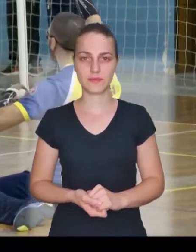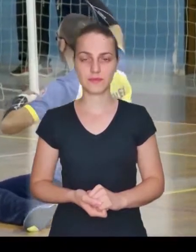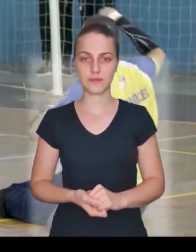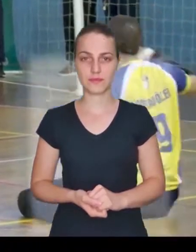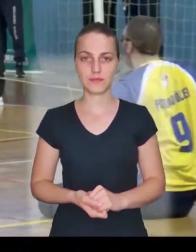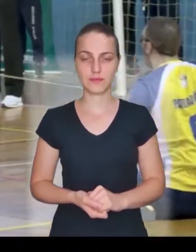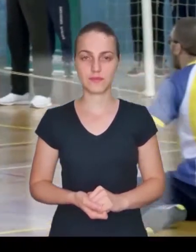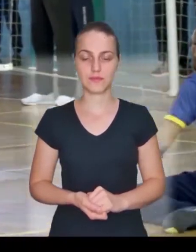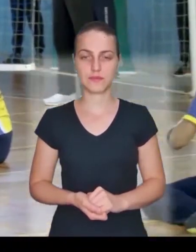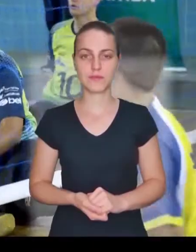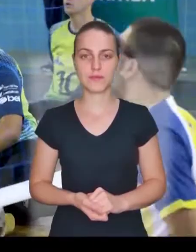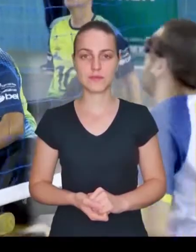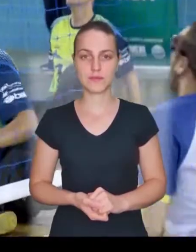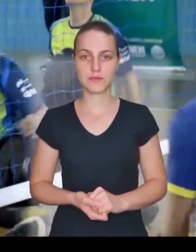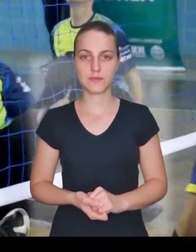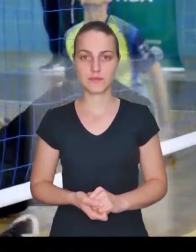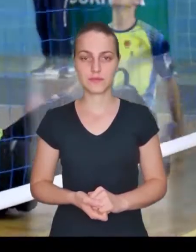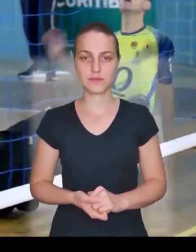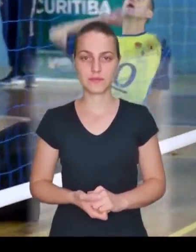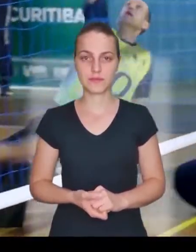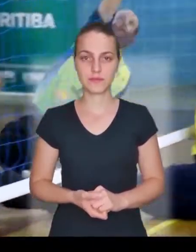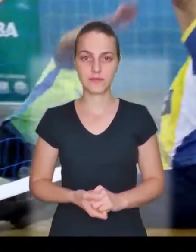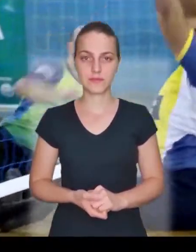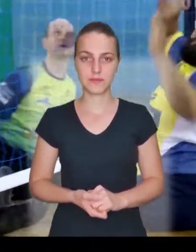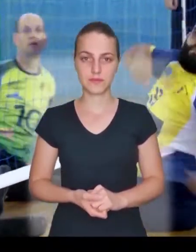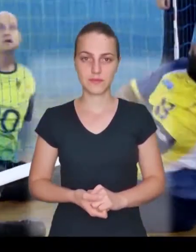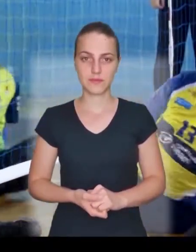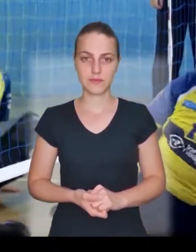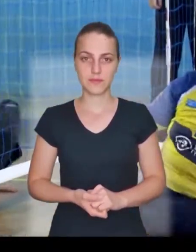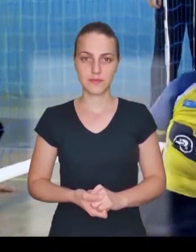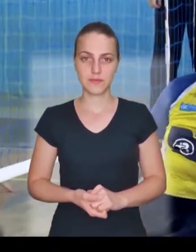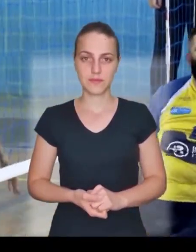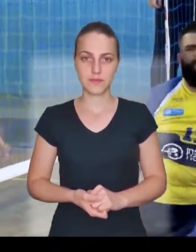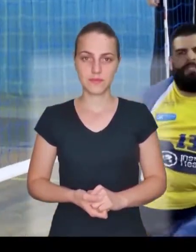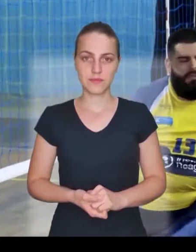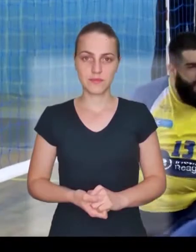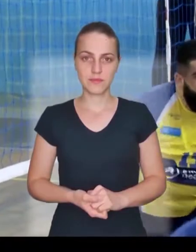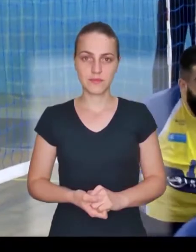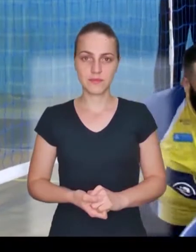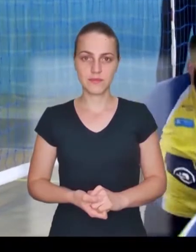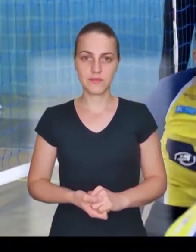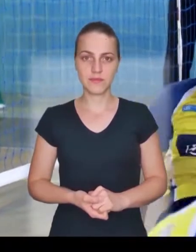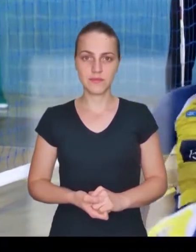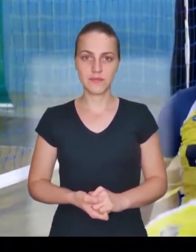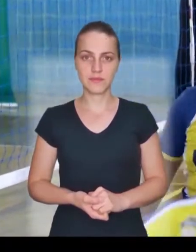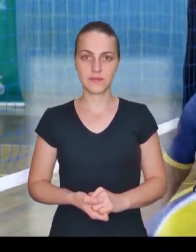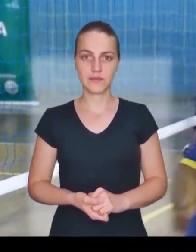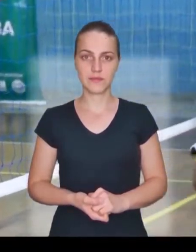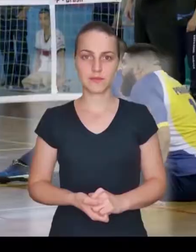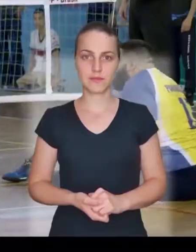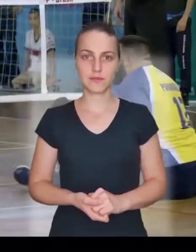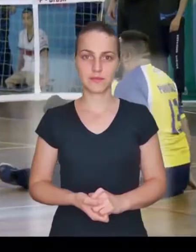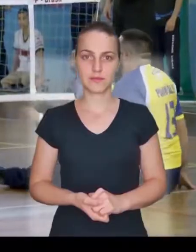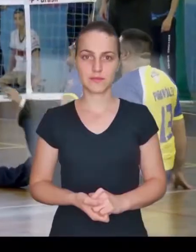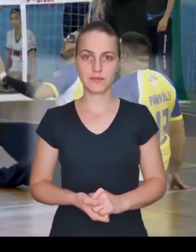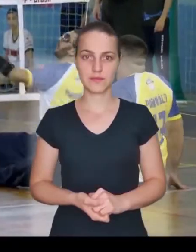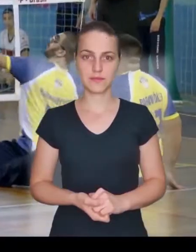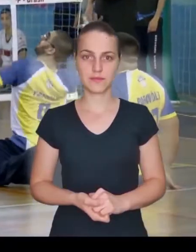Homens jogando vôlei sentado em um ginásio. A cada ponto marcado, eles comemoram. Ao fim da partida, os dois times se cumprimentam, cada qual do seu lado da